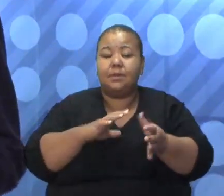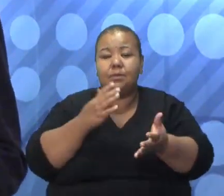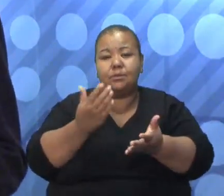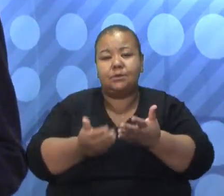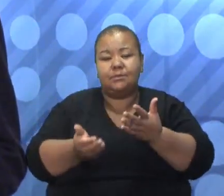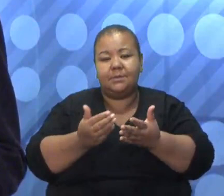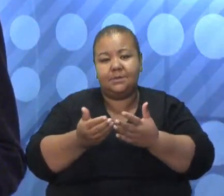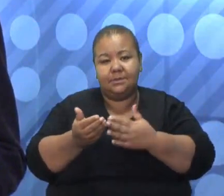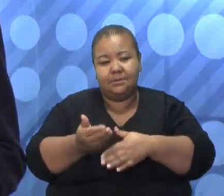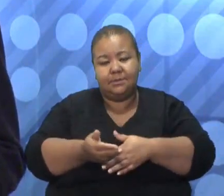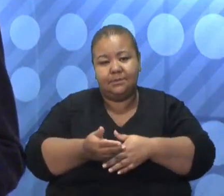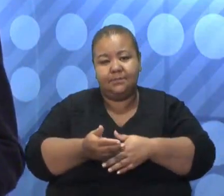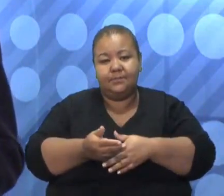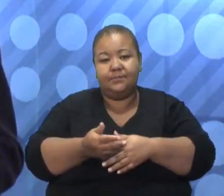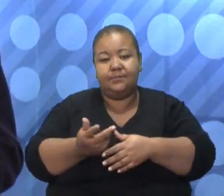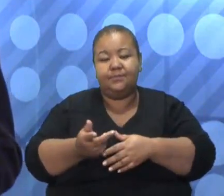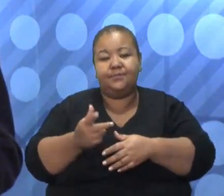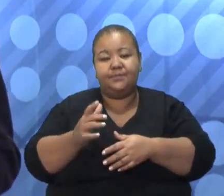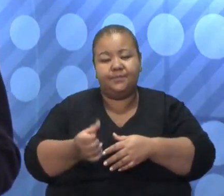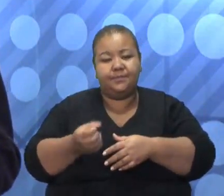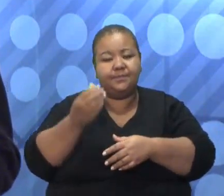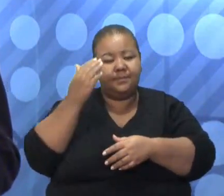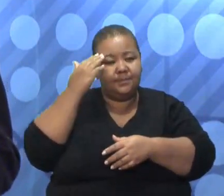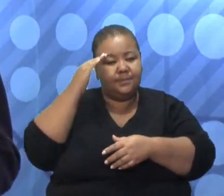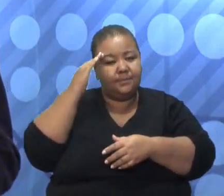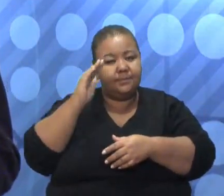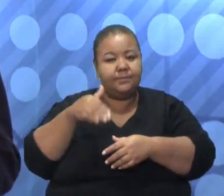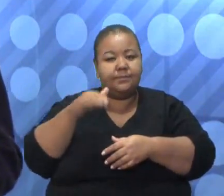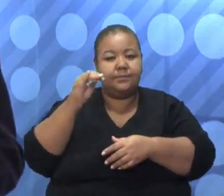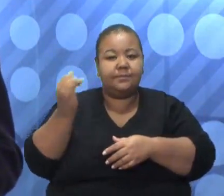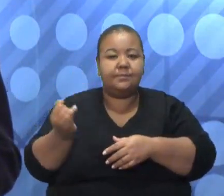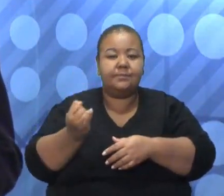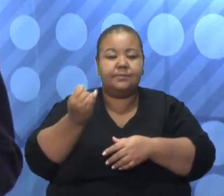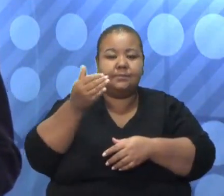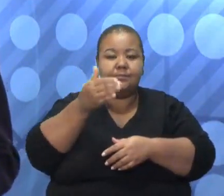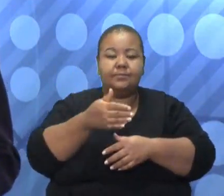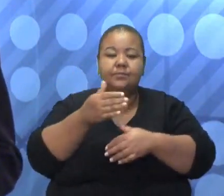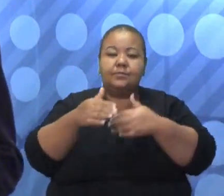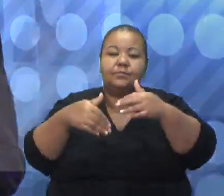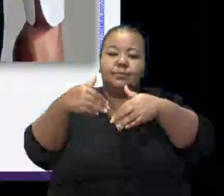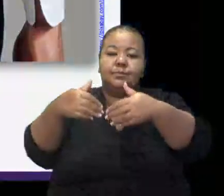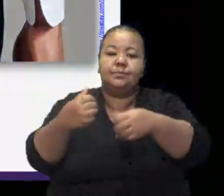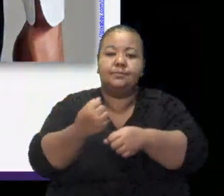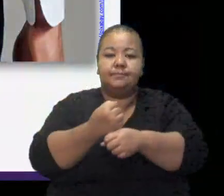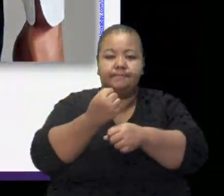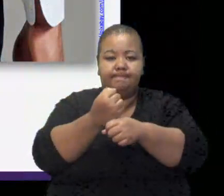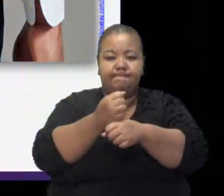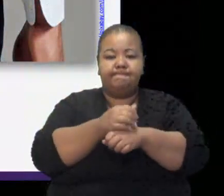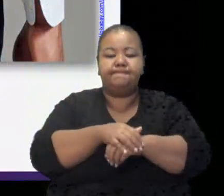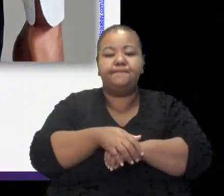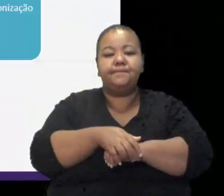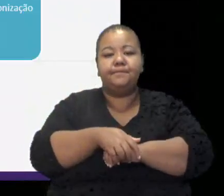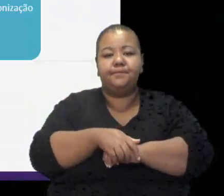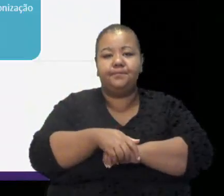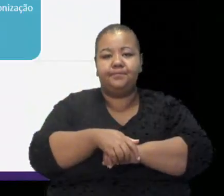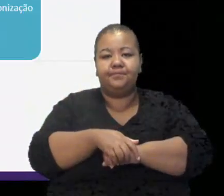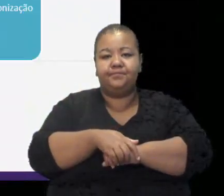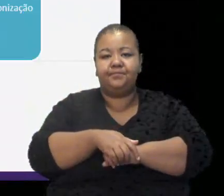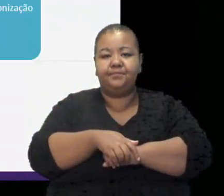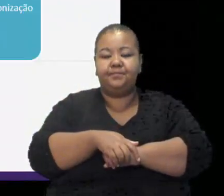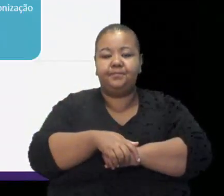perderia dentro desse processo. Então vamos entender um pouquinho mais da importância disso dentro do processo produtivo.